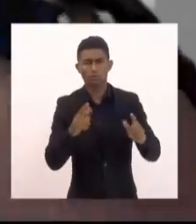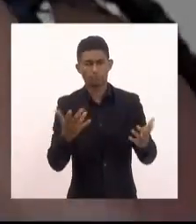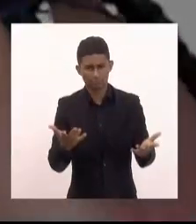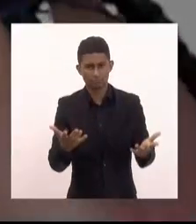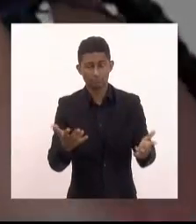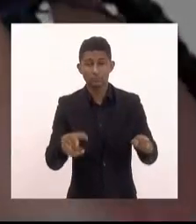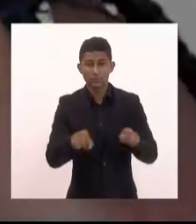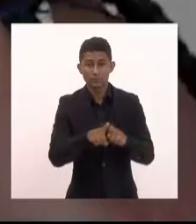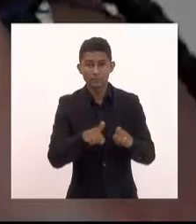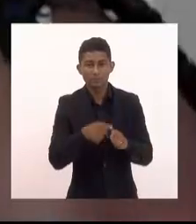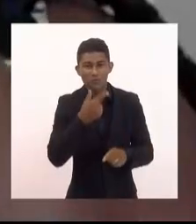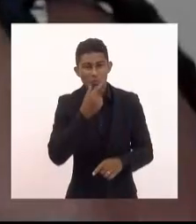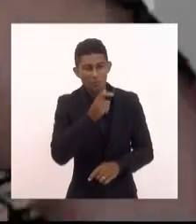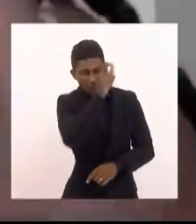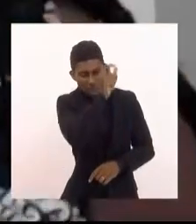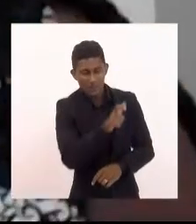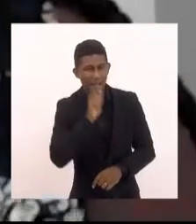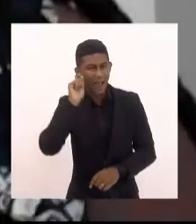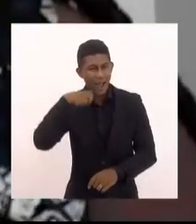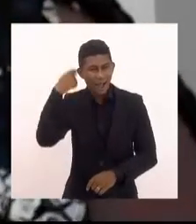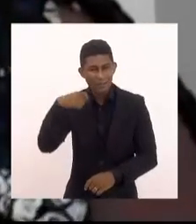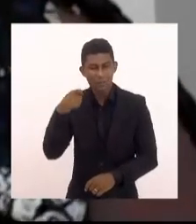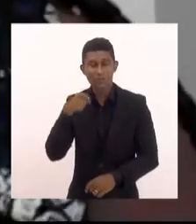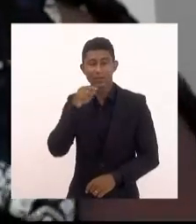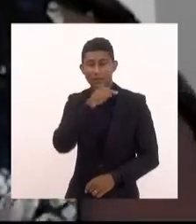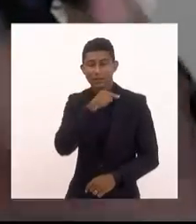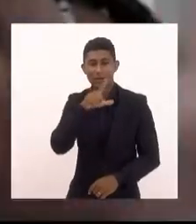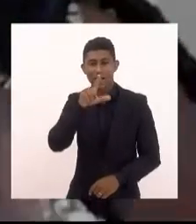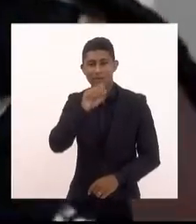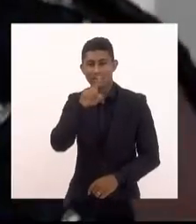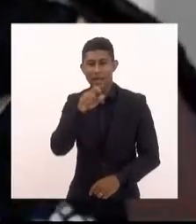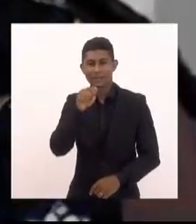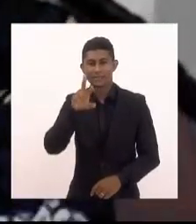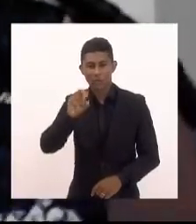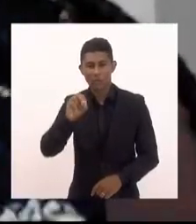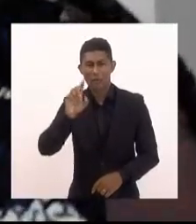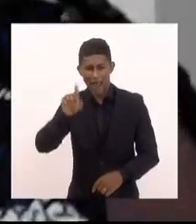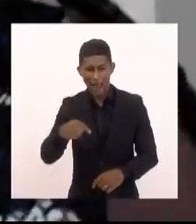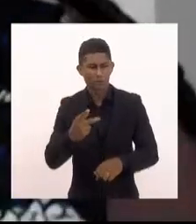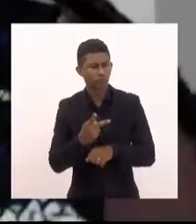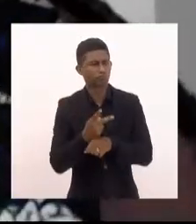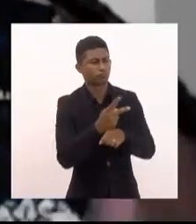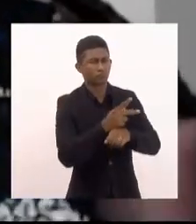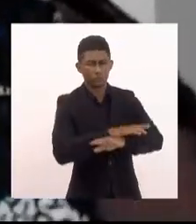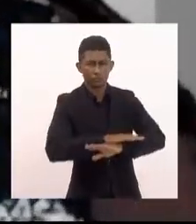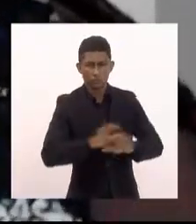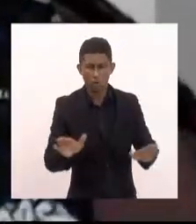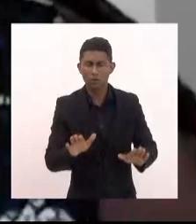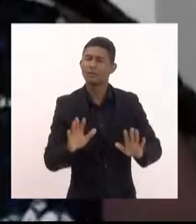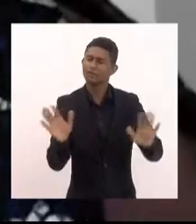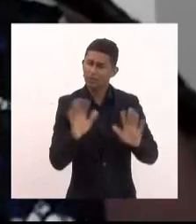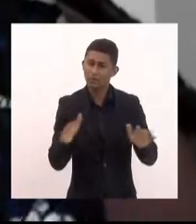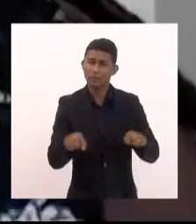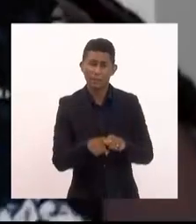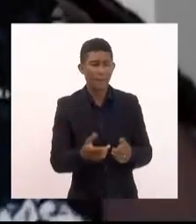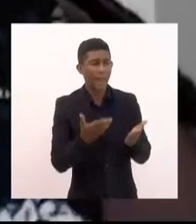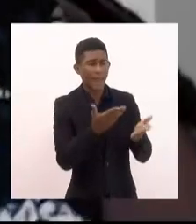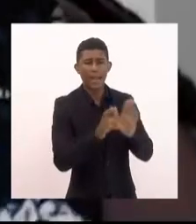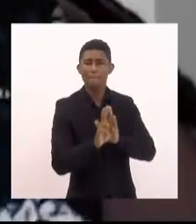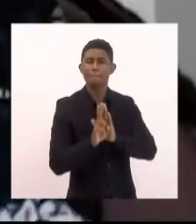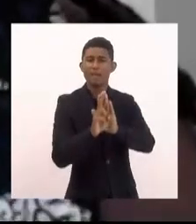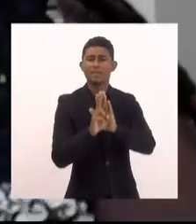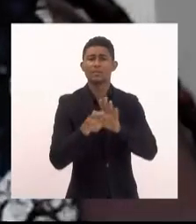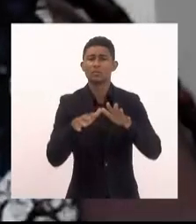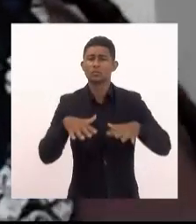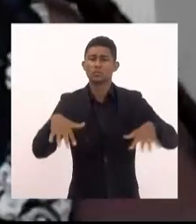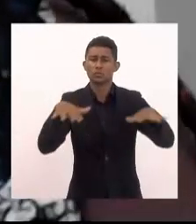a Lázaro Ramos não é simplesmente a homenagem ao Lázaro Ramos, é também a ele, mas a tudo que ele representa